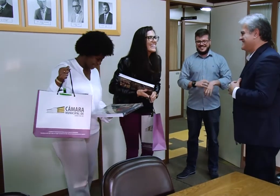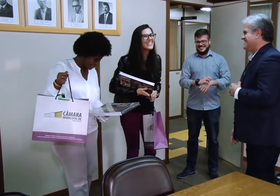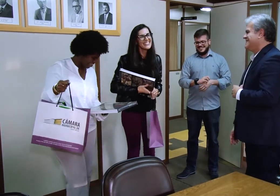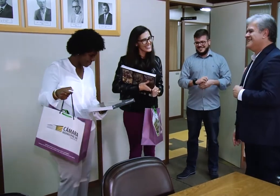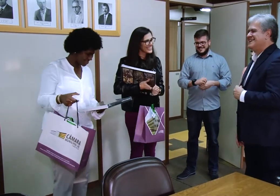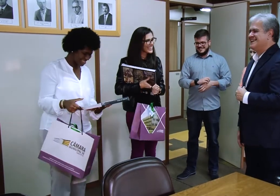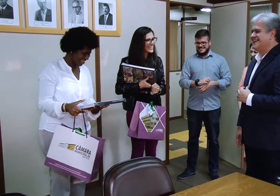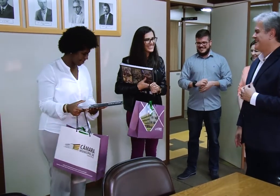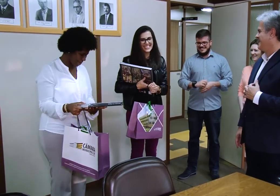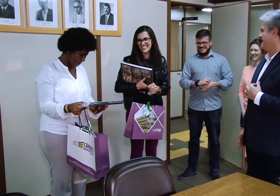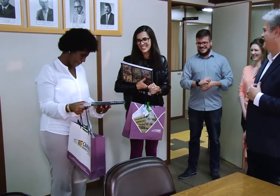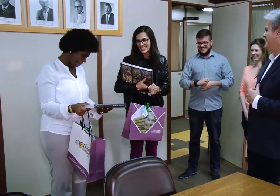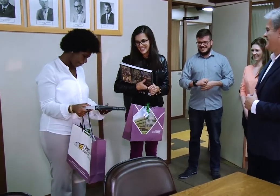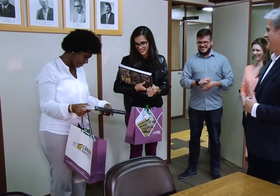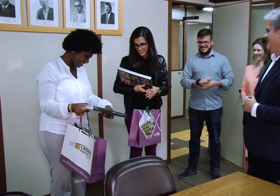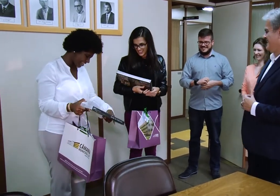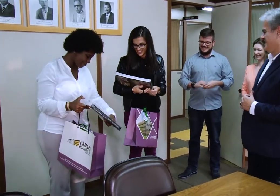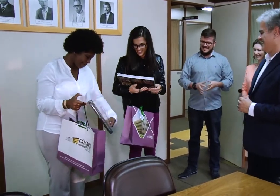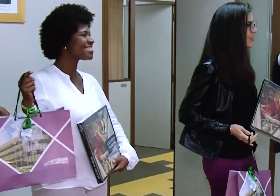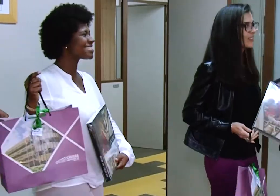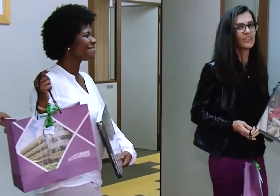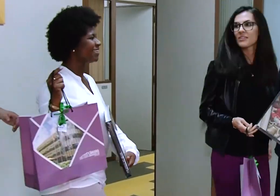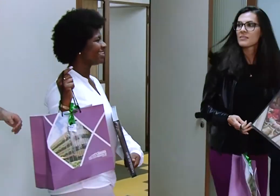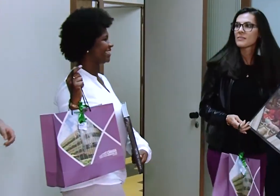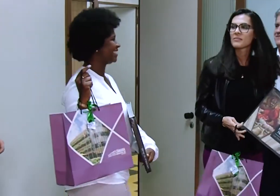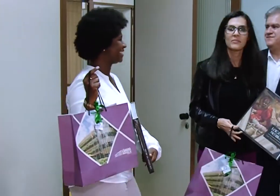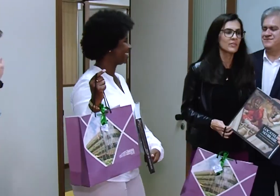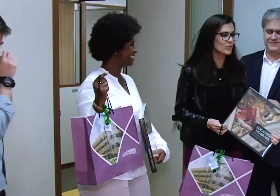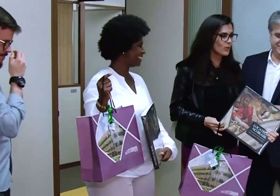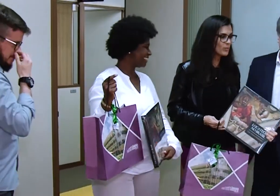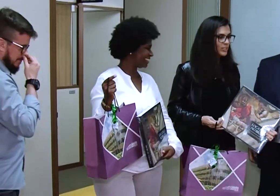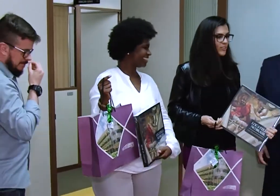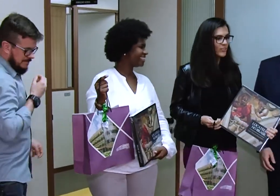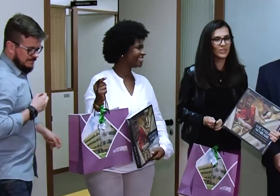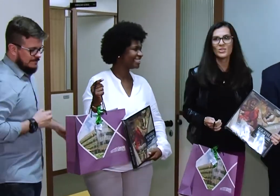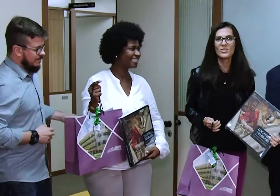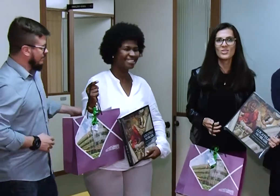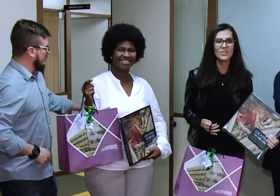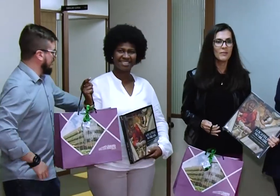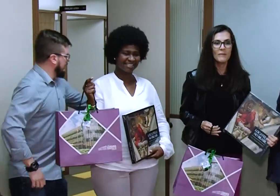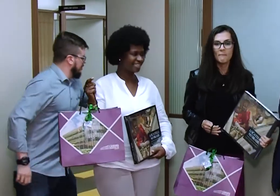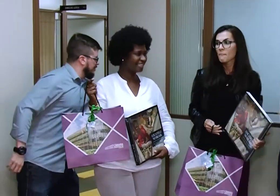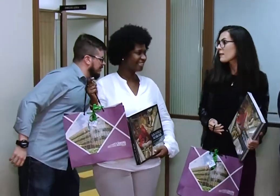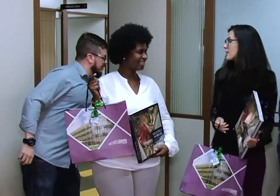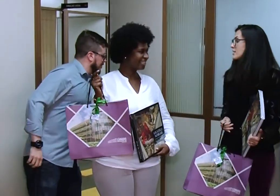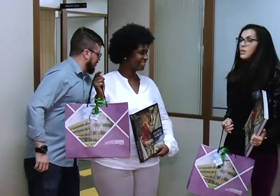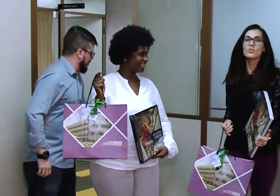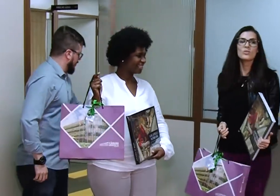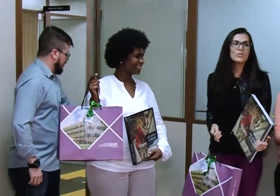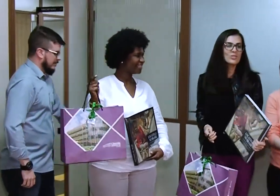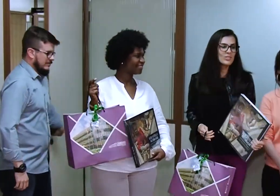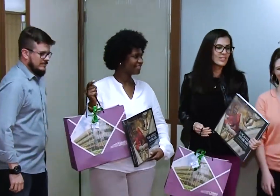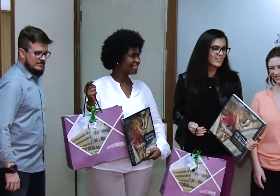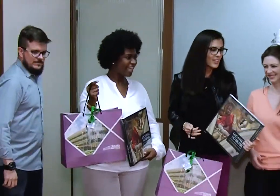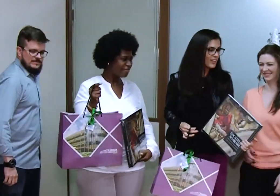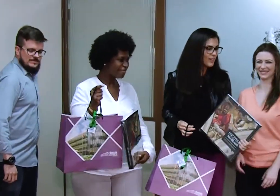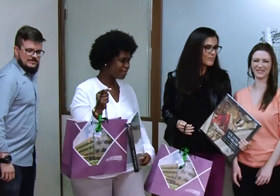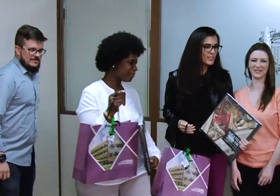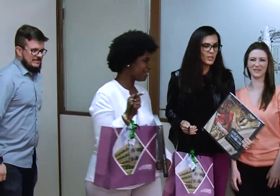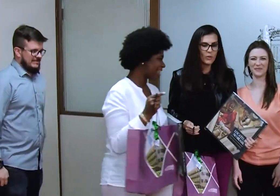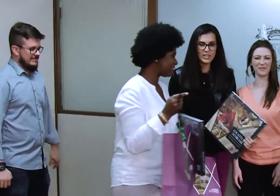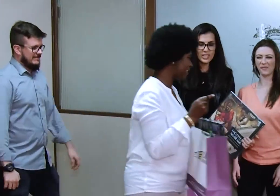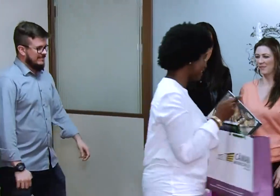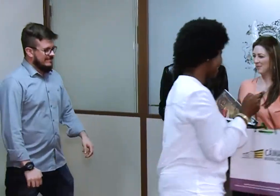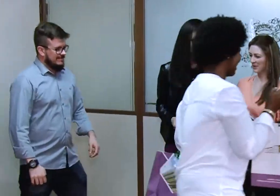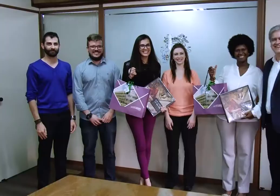exercício vereador alberto negocio uma lembrança da câmara municipal de caxias do sul na certa mente a